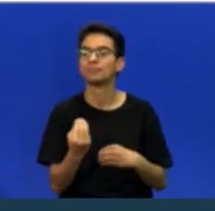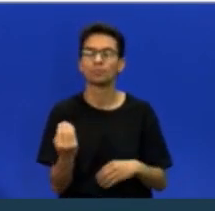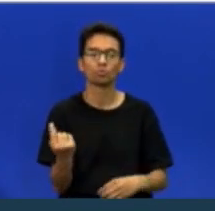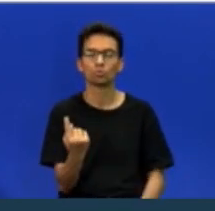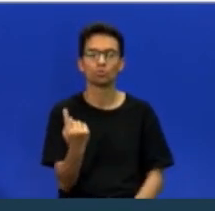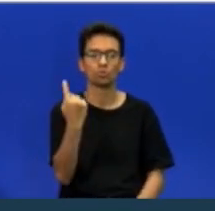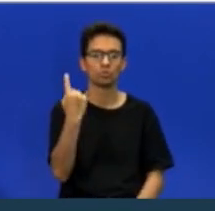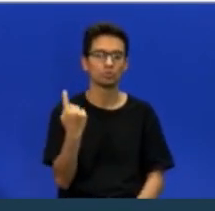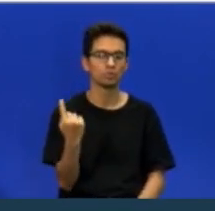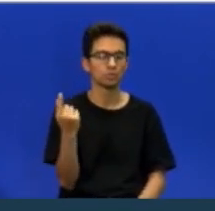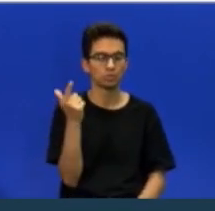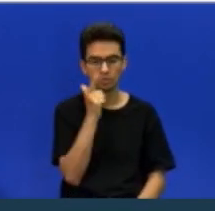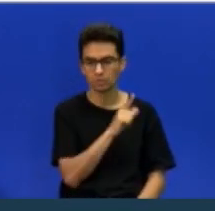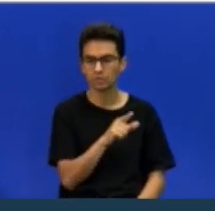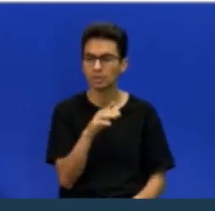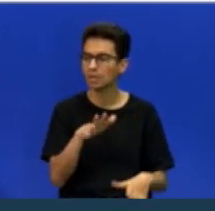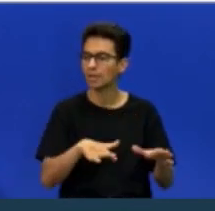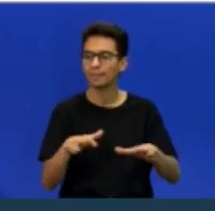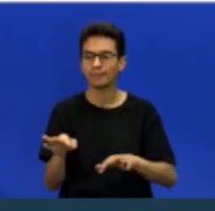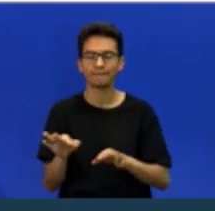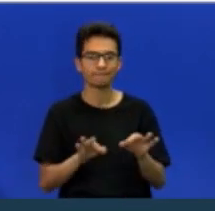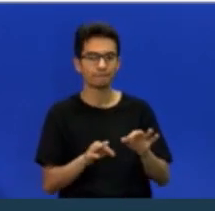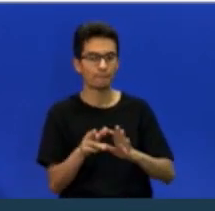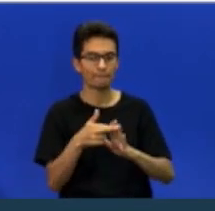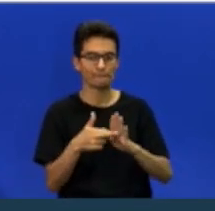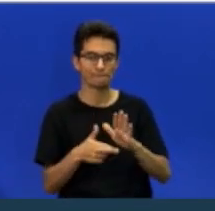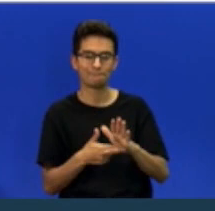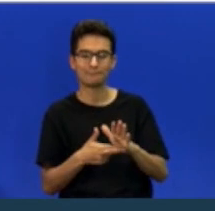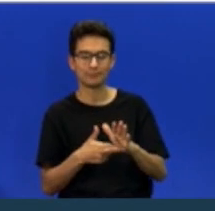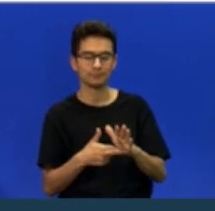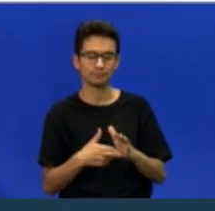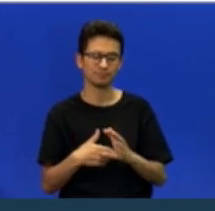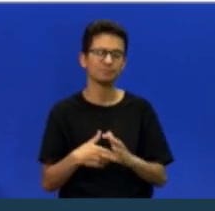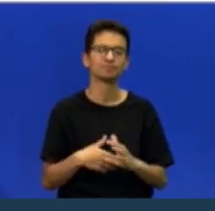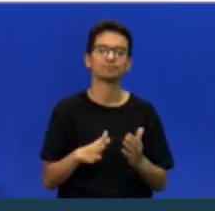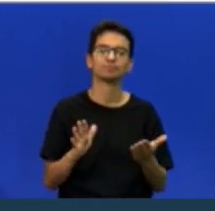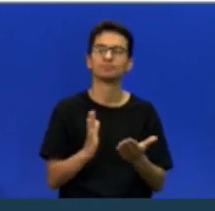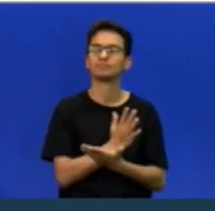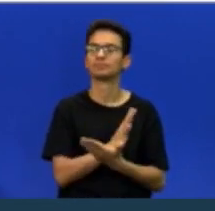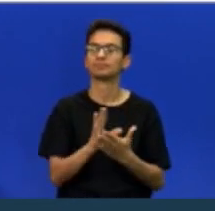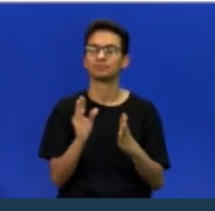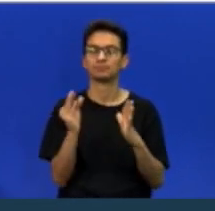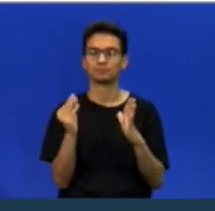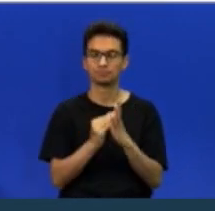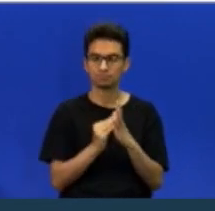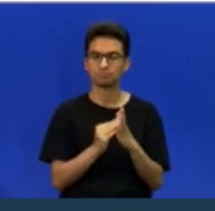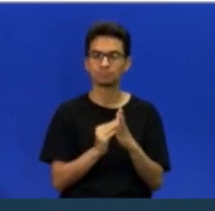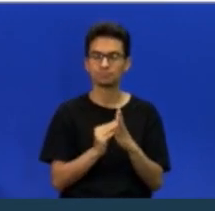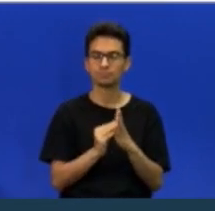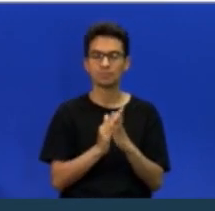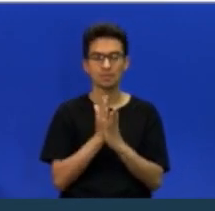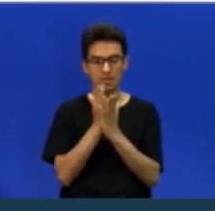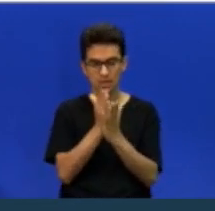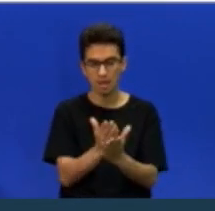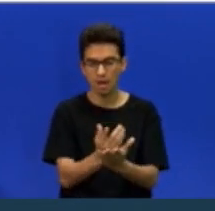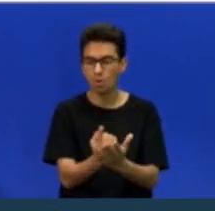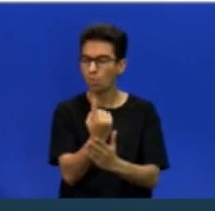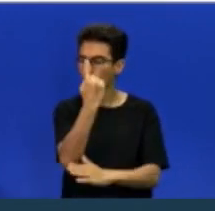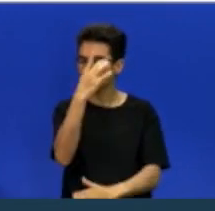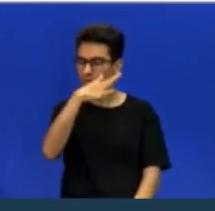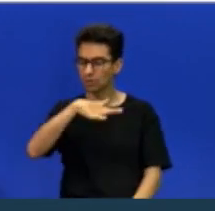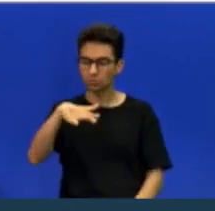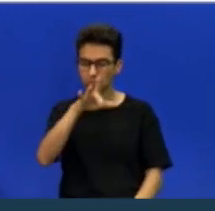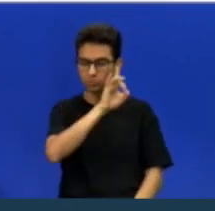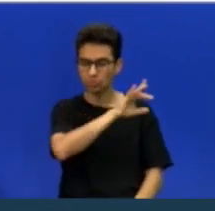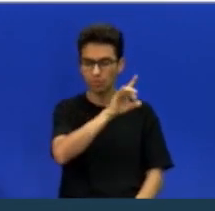único, organizado de acordo com as seguintes diretrizes. Então, descentralização, com direção única em cada esfera